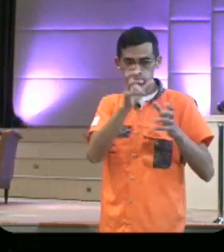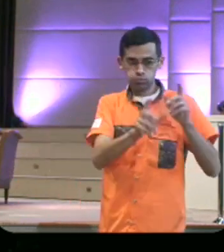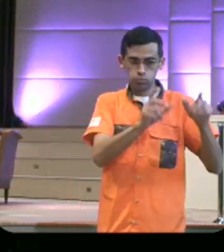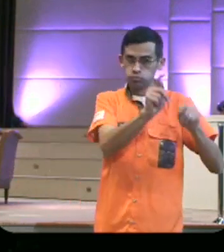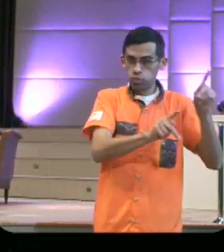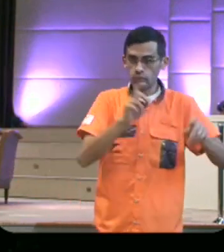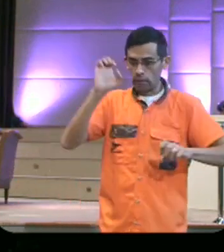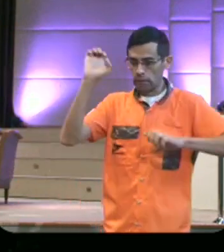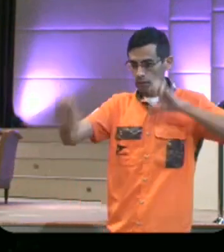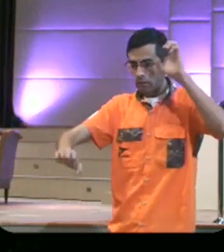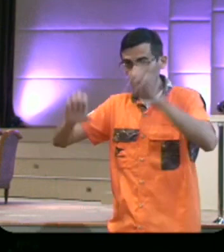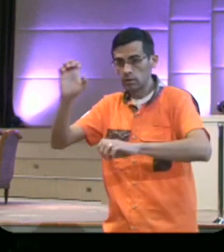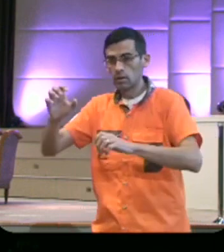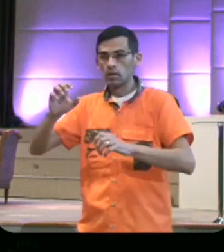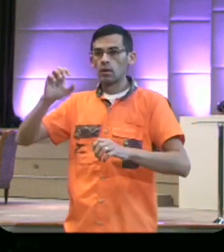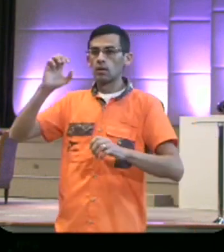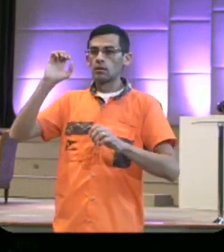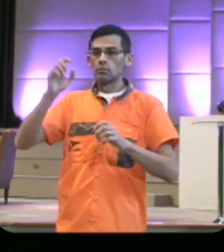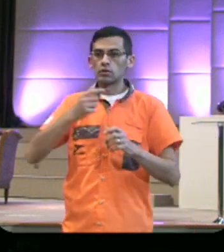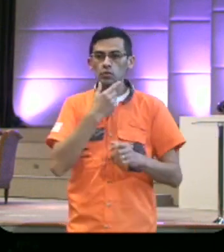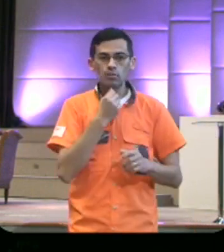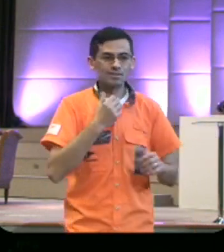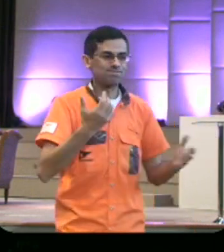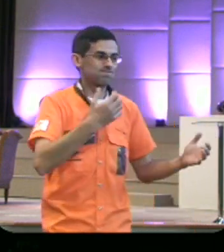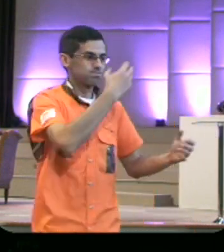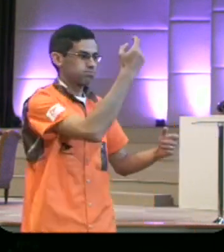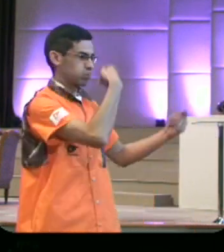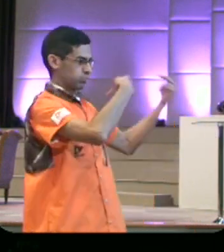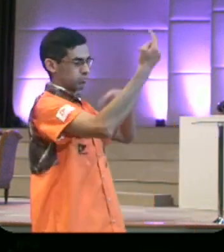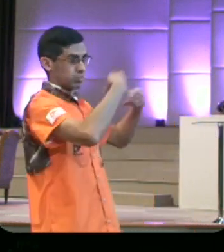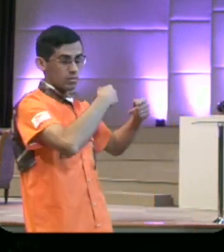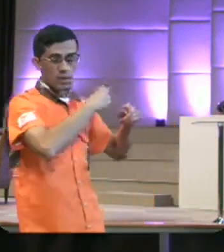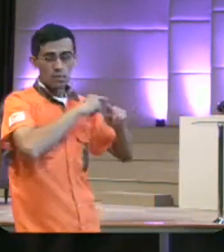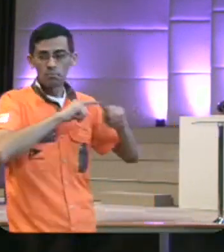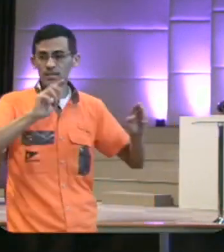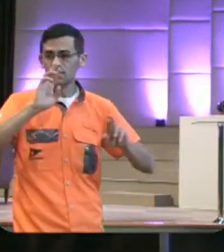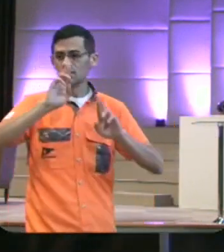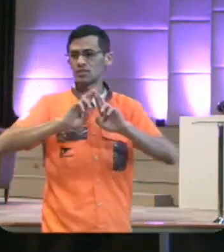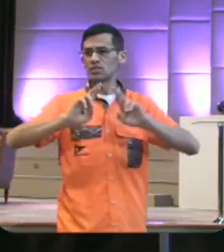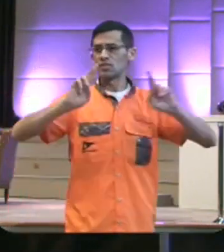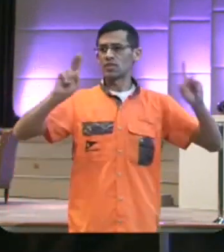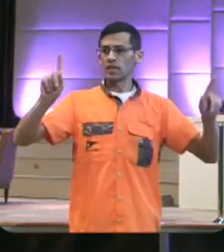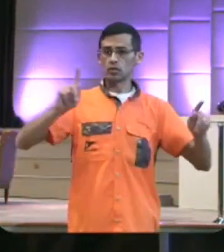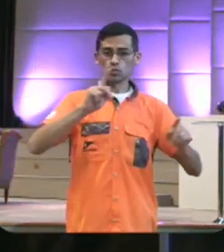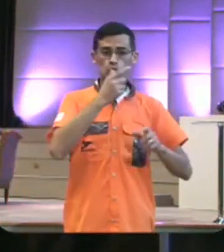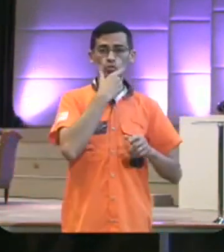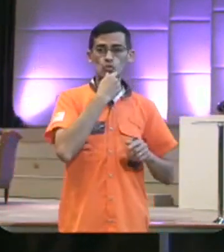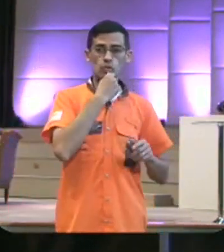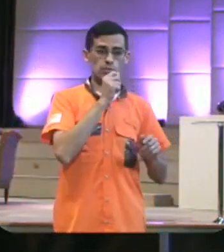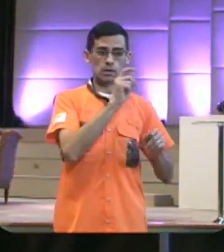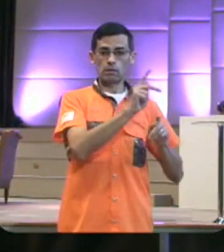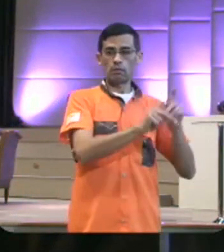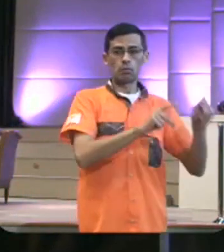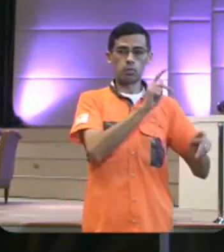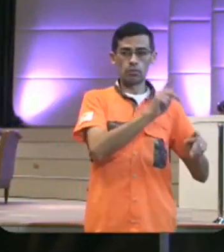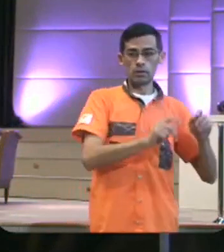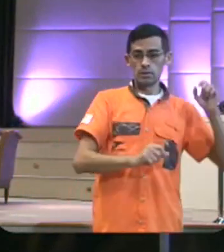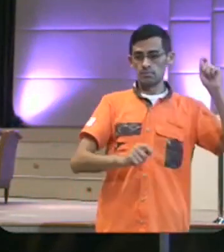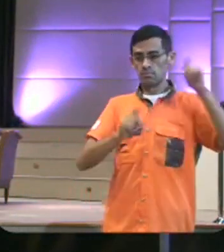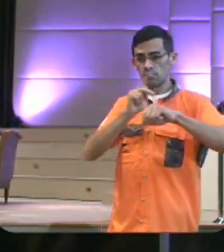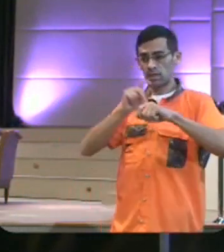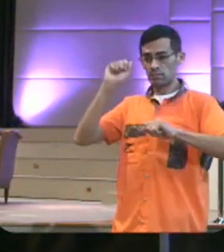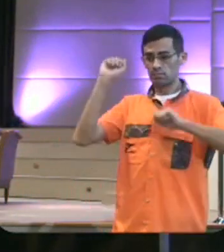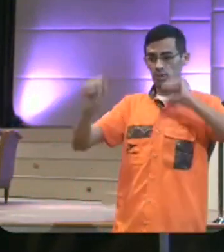por causa das pedradas. Mas diferente daquilo que os homens que estavam apedrejando Estevão